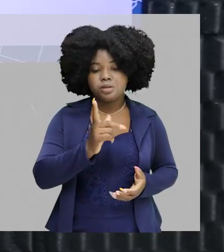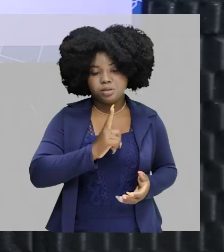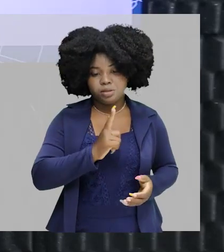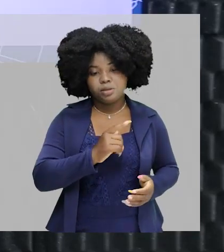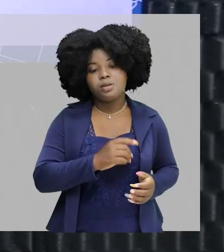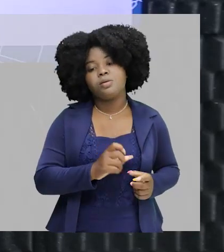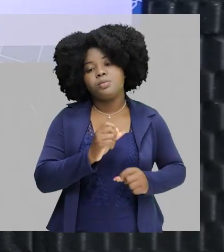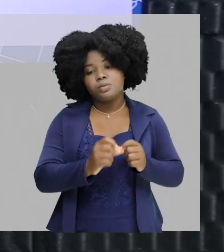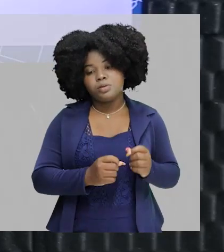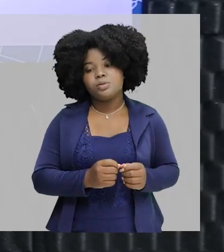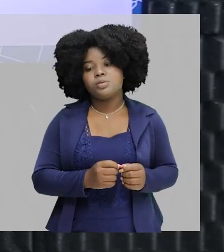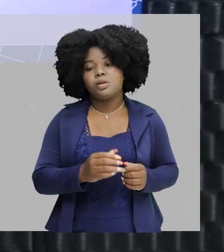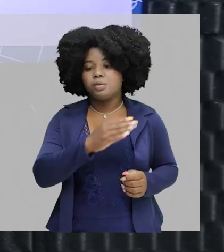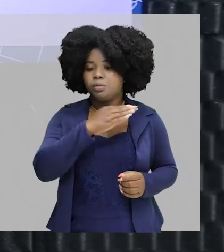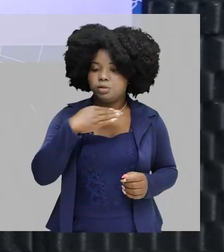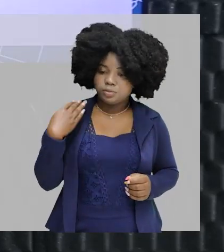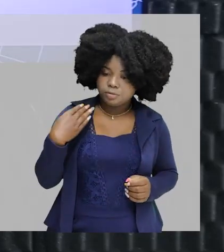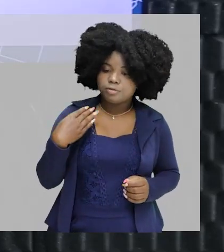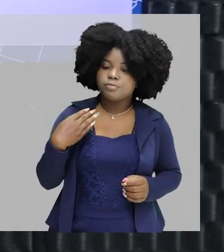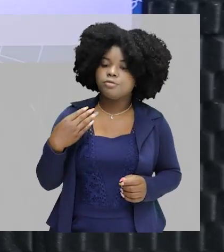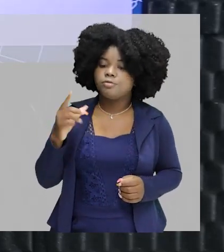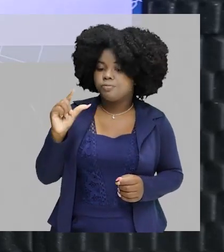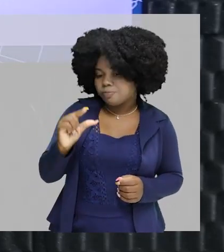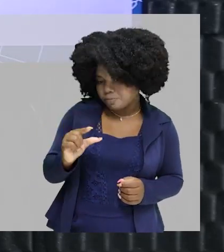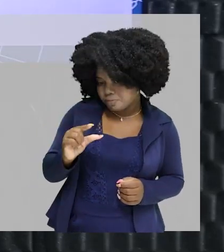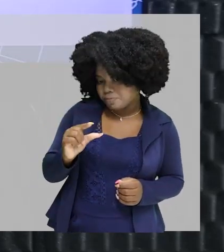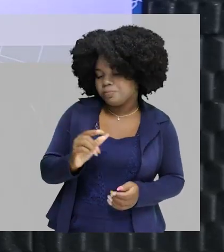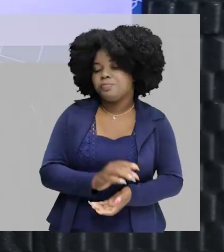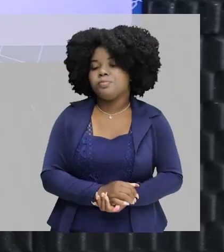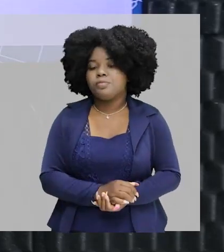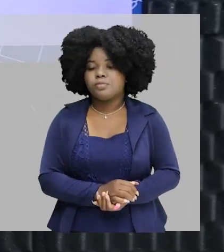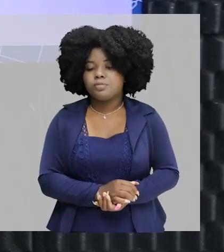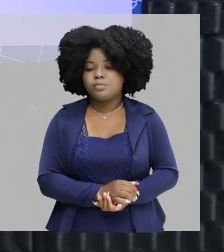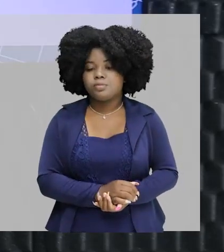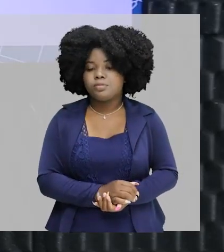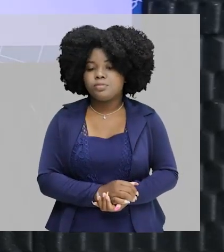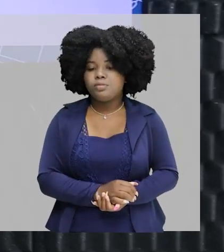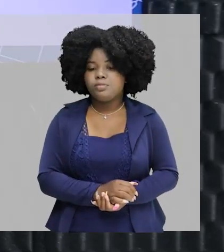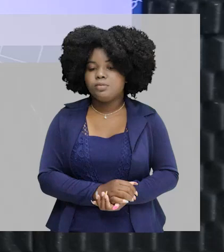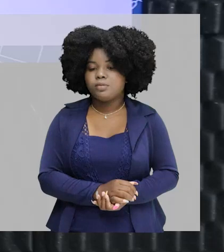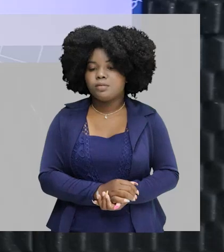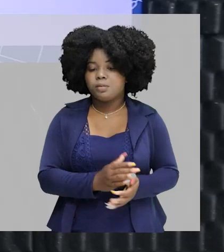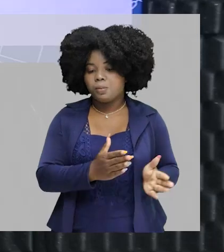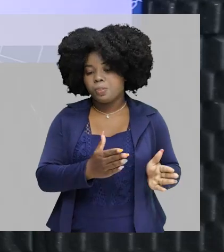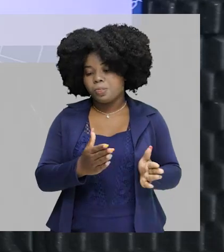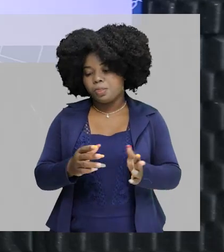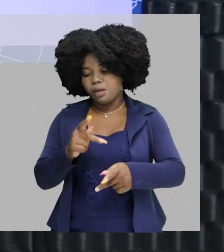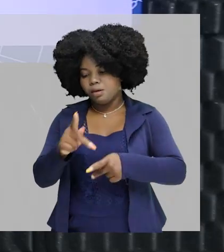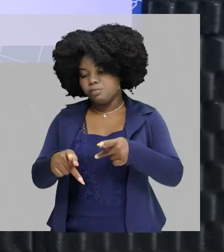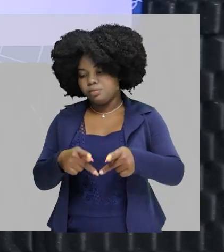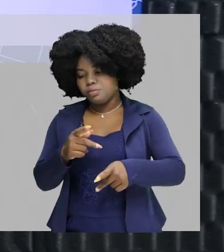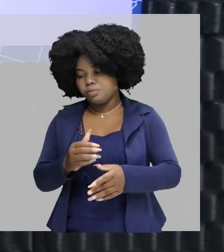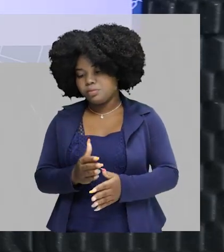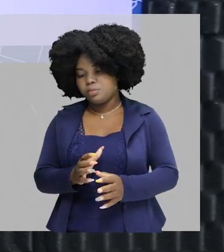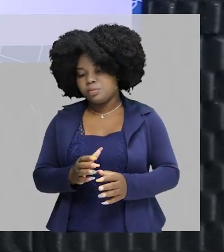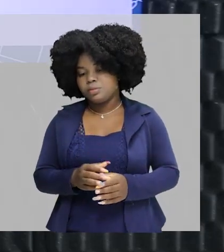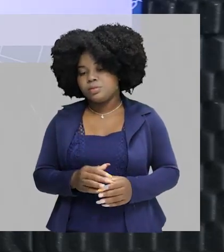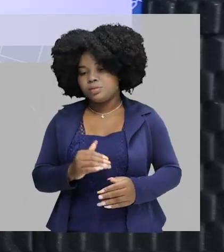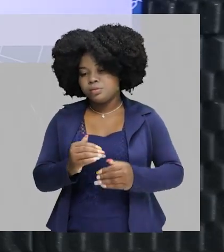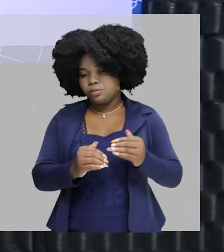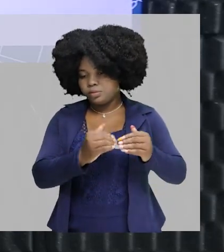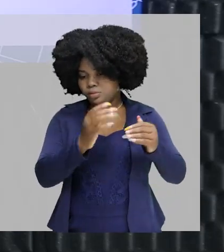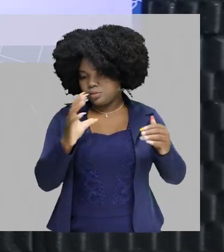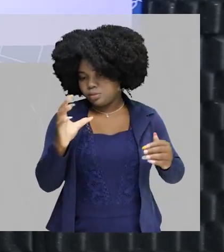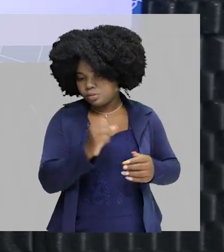queda da taxa de mortalidade, onde a taxa de natalidade se manteve alta, então vai ser o período que a população vai crescer em um ritmo muito rápido.